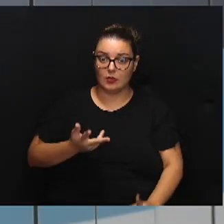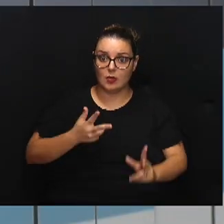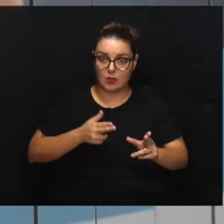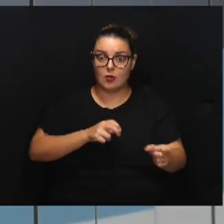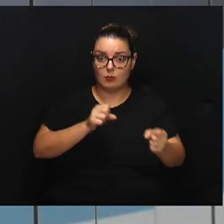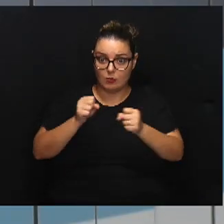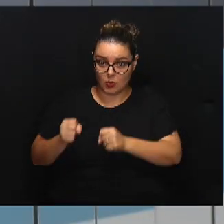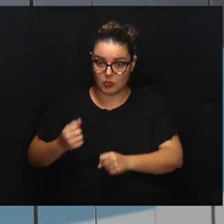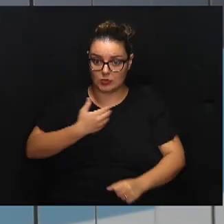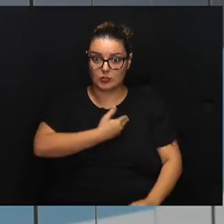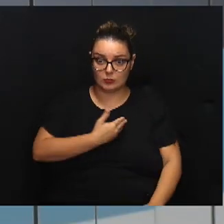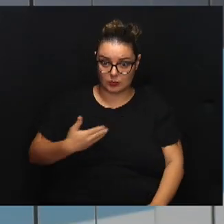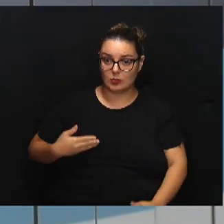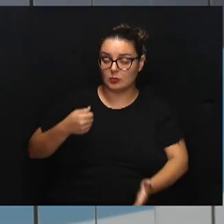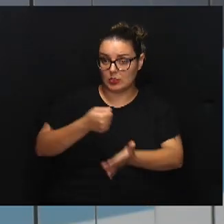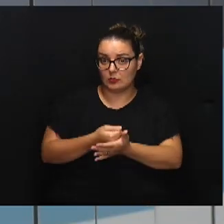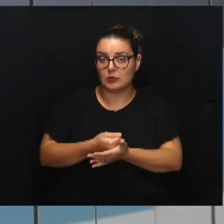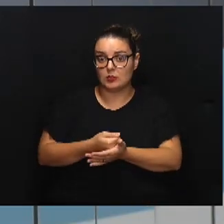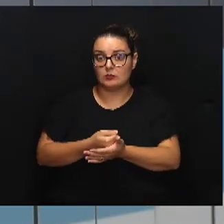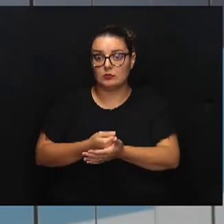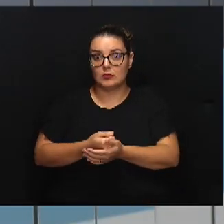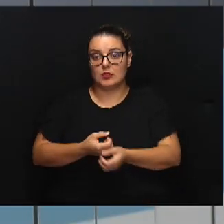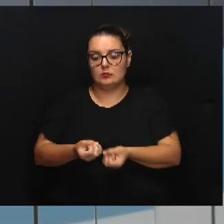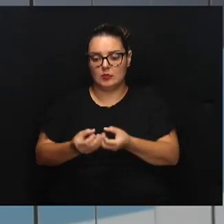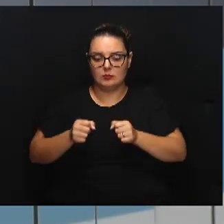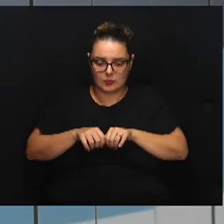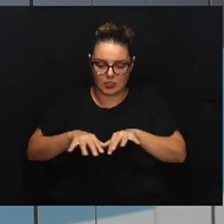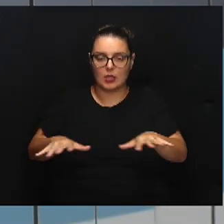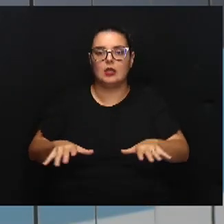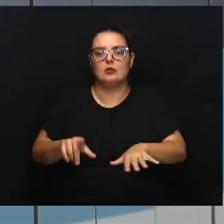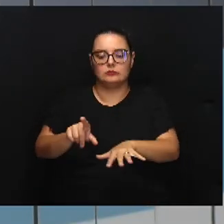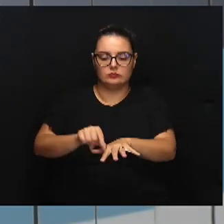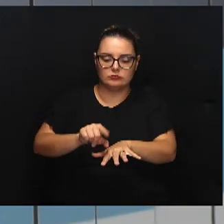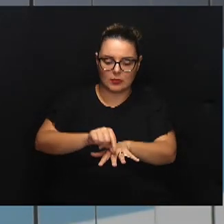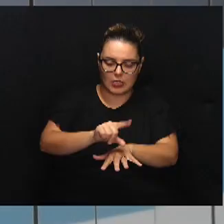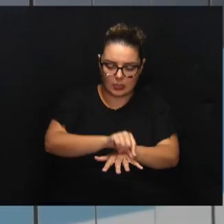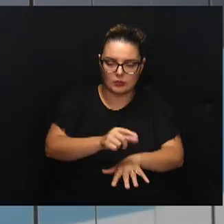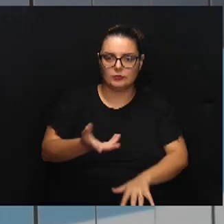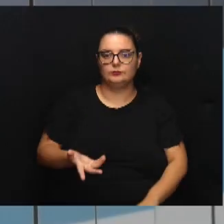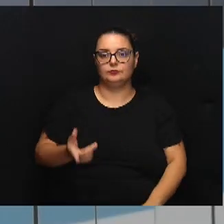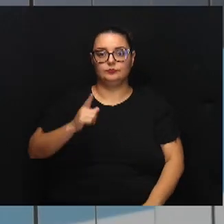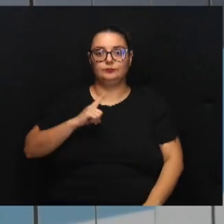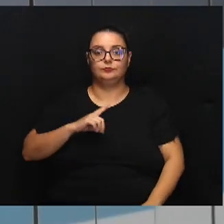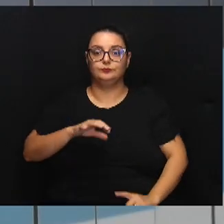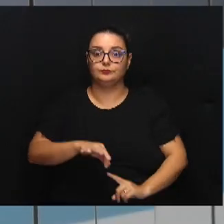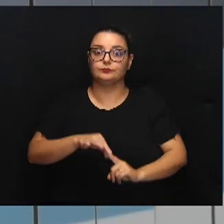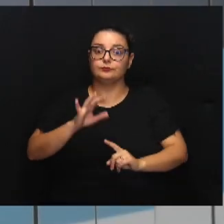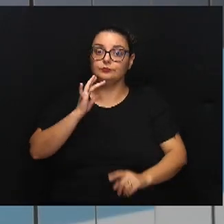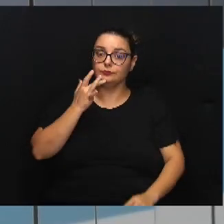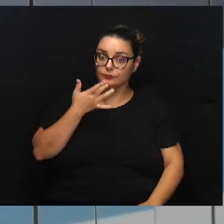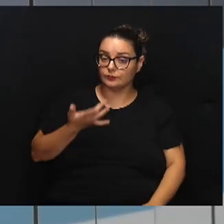público mesmo, para garantir essa disseminação, de fornecer as alternativas, de ter essa priorização.